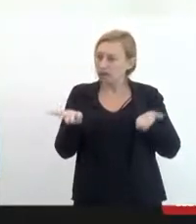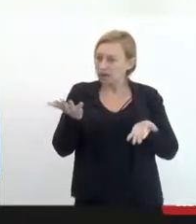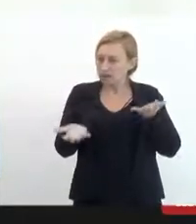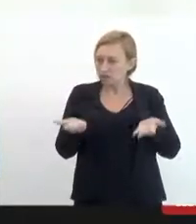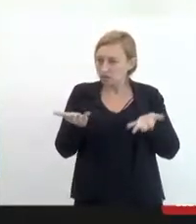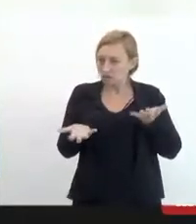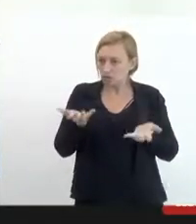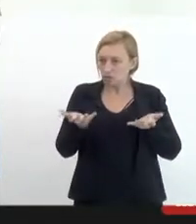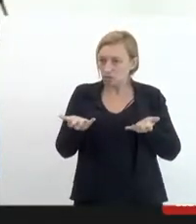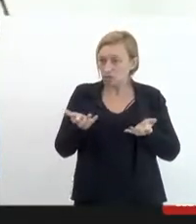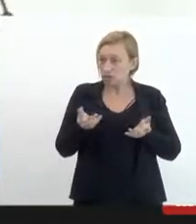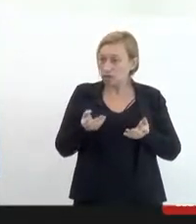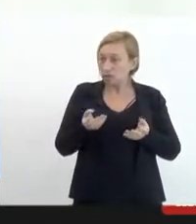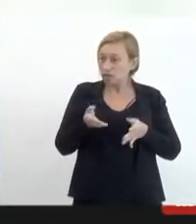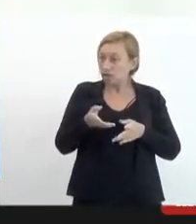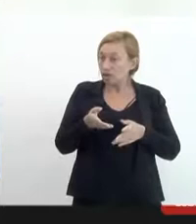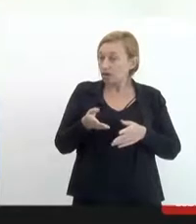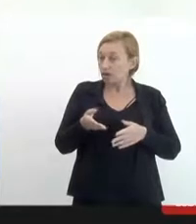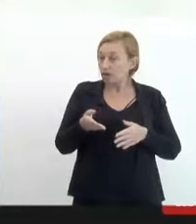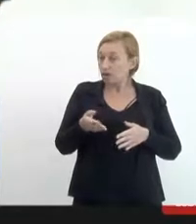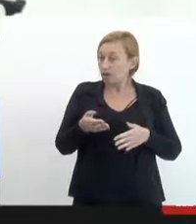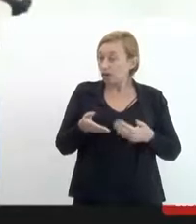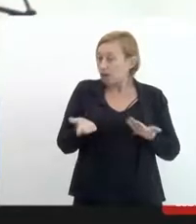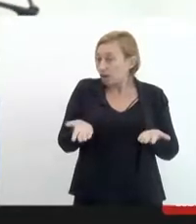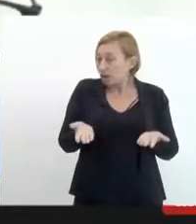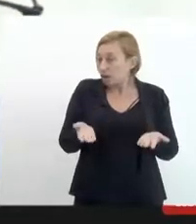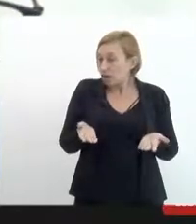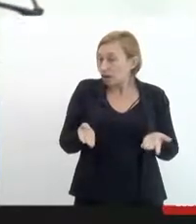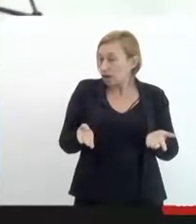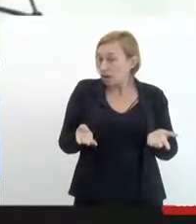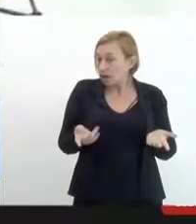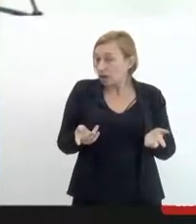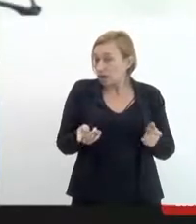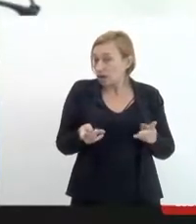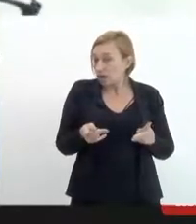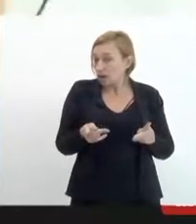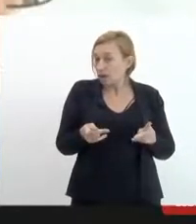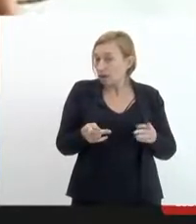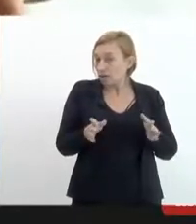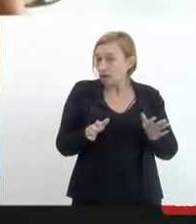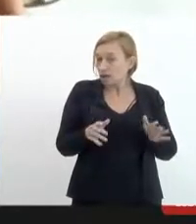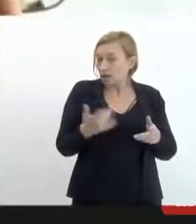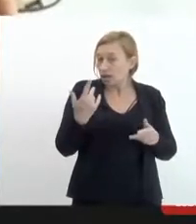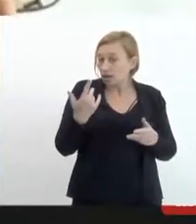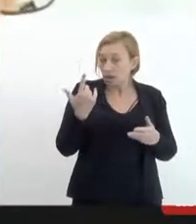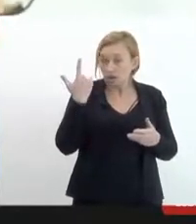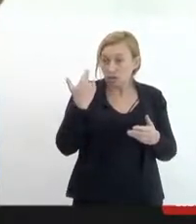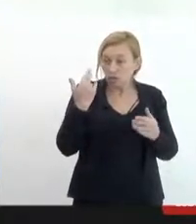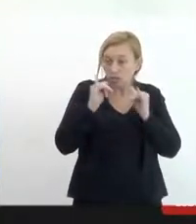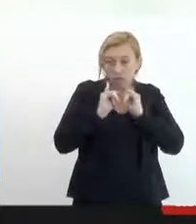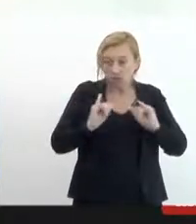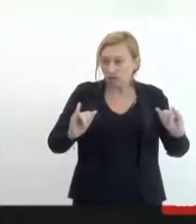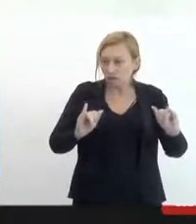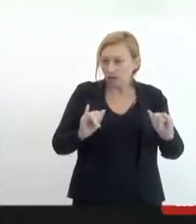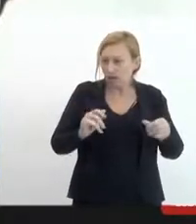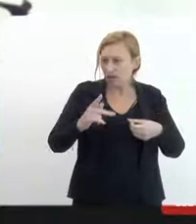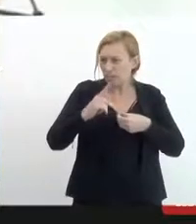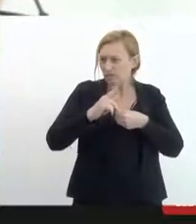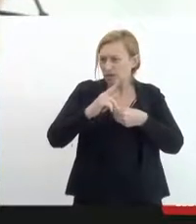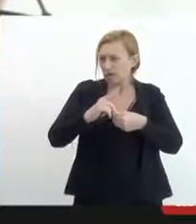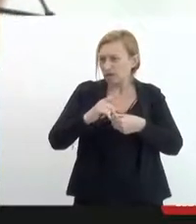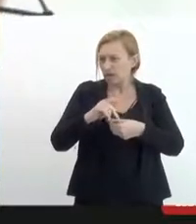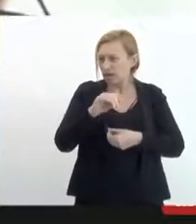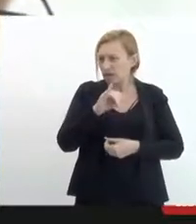público. Os senhores publicam na imprensa, e até porque a Petrobras é uma SA.